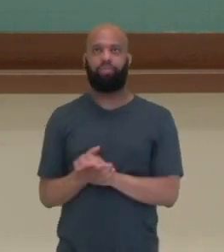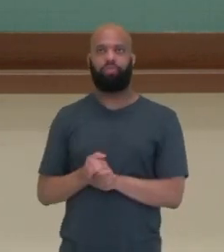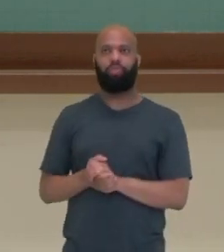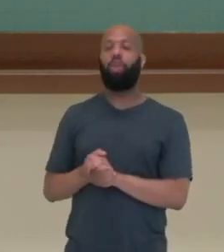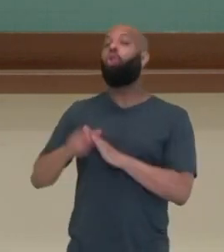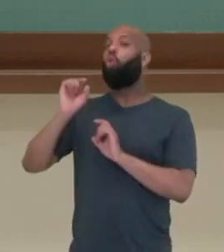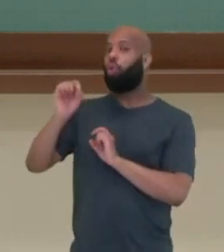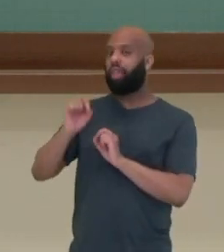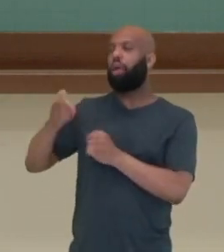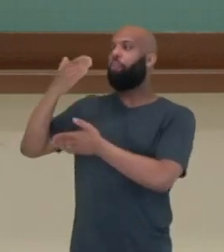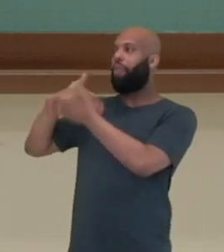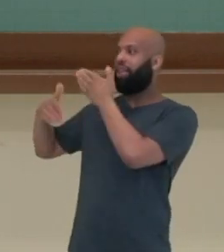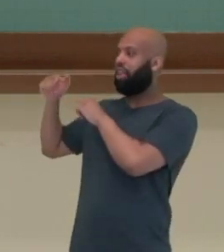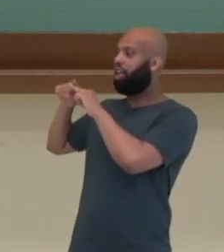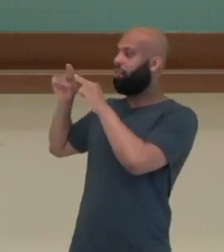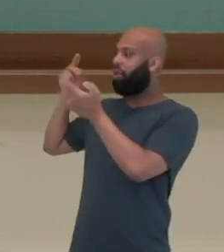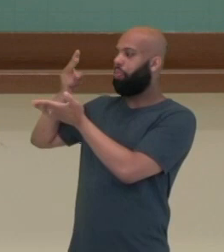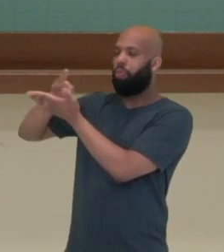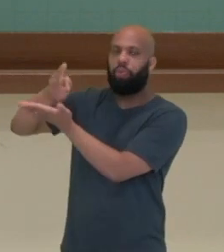corrigindo, tá ok?